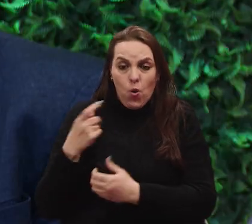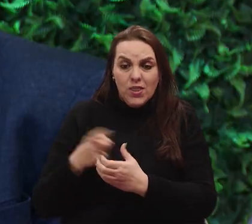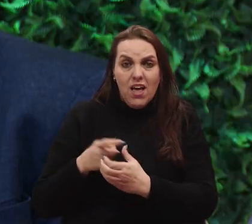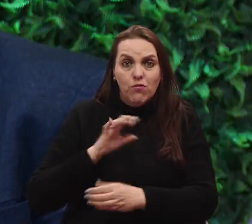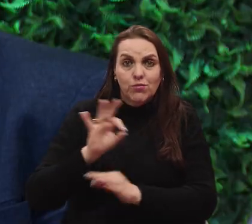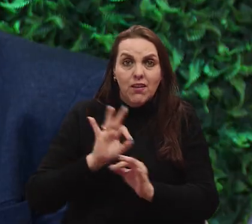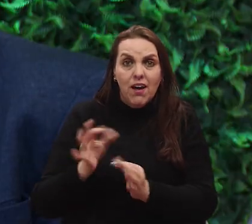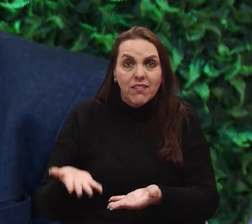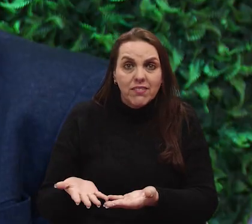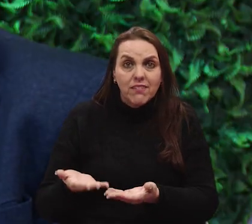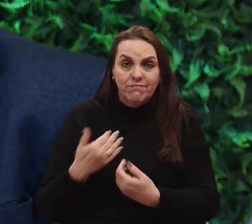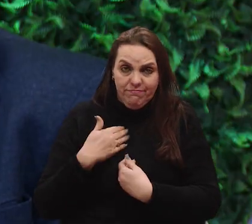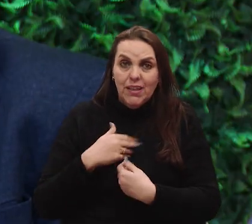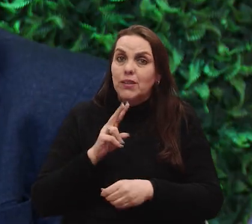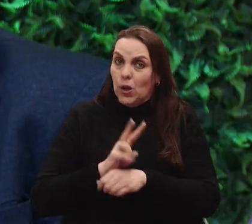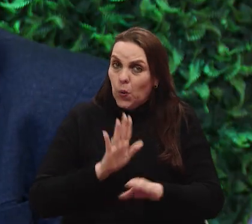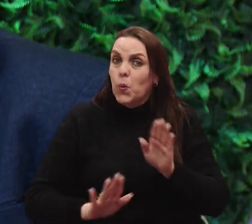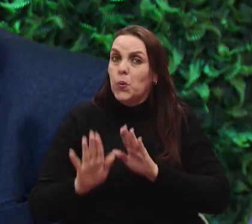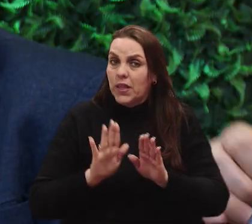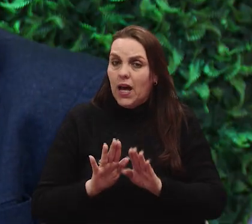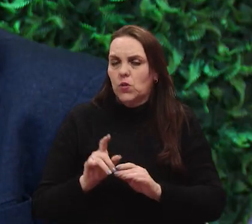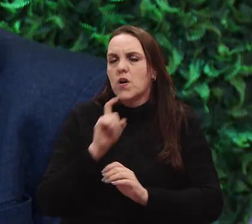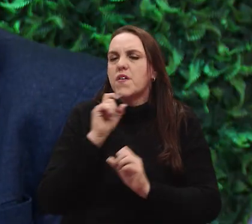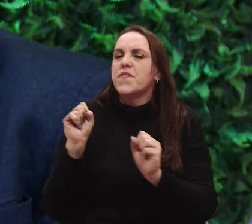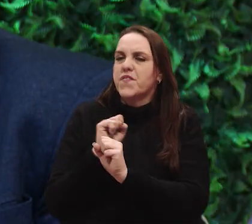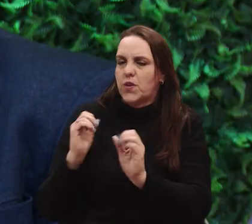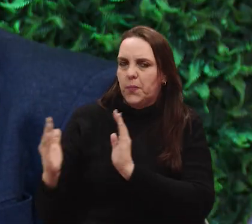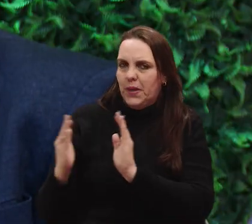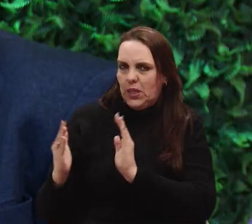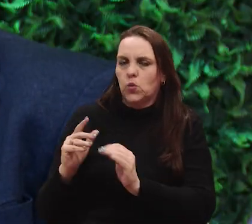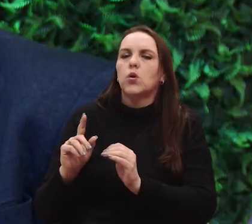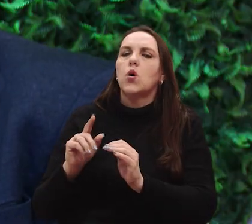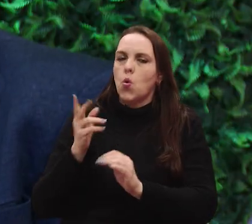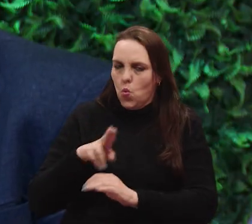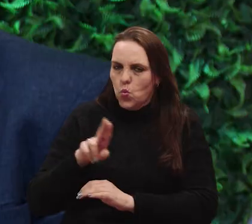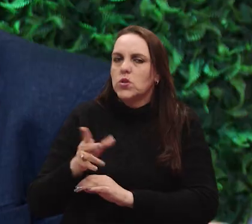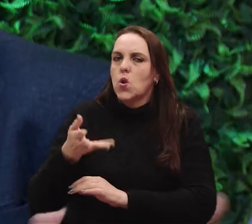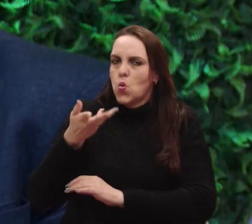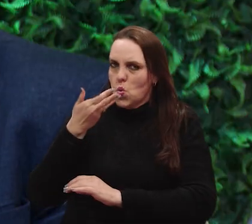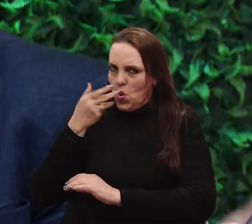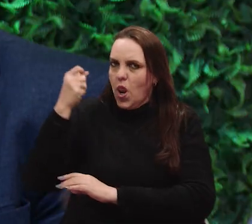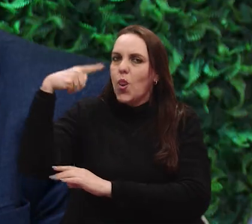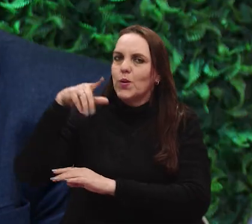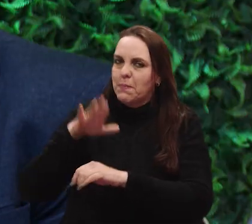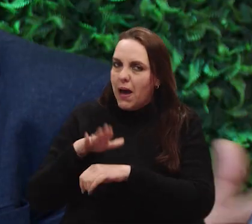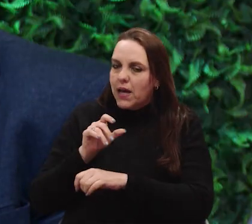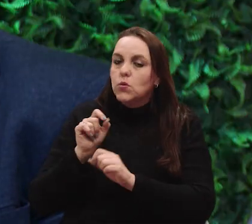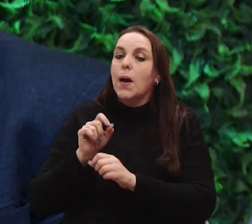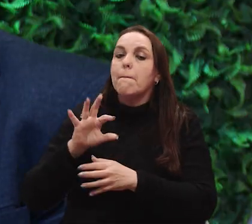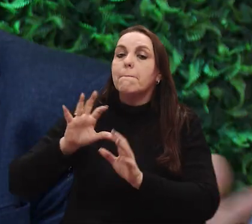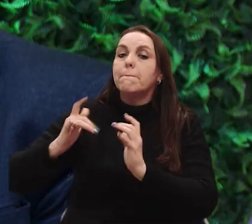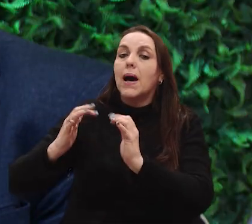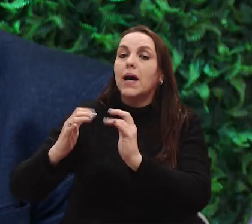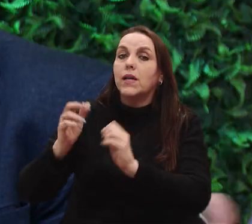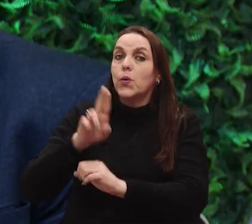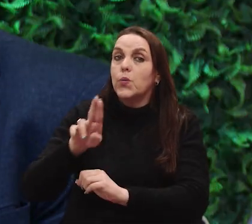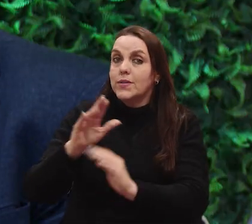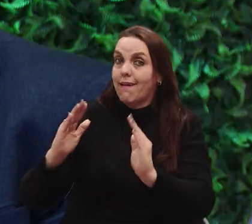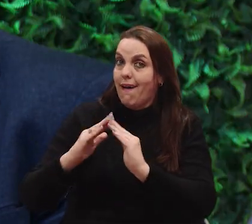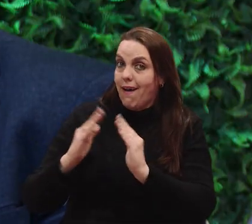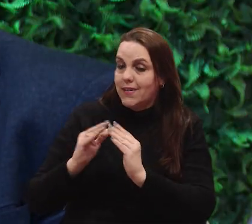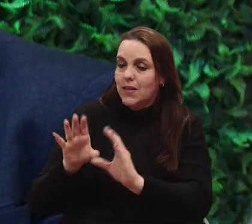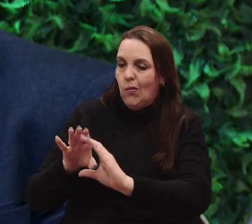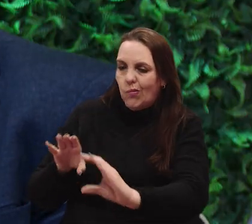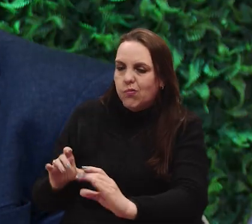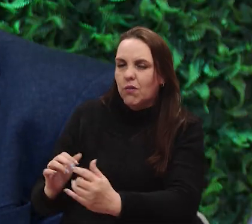devo. Mas tem que ter todos esses cuidados mesmo. No inverno aumenta o consumo. Então tem que ver que equipamentos estou usando dentro de casa.